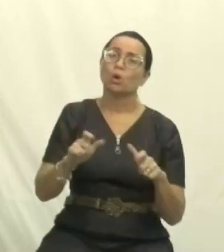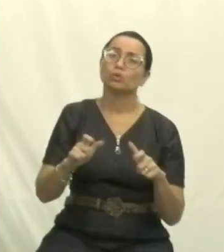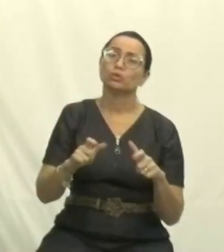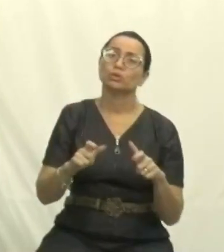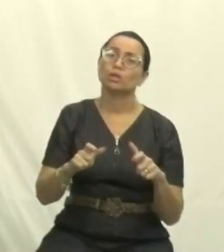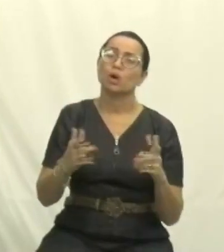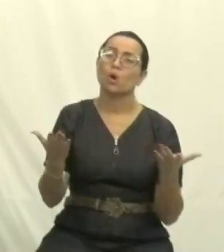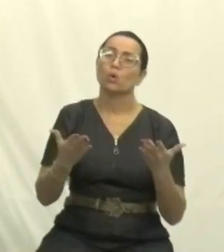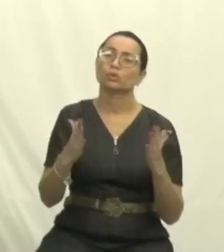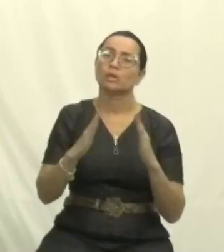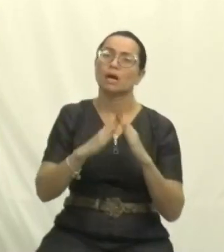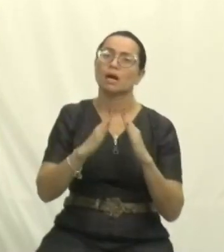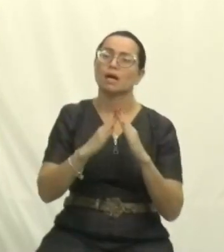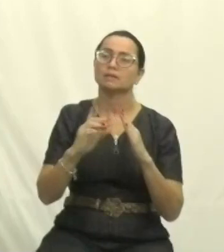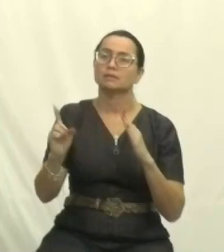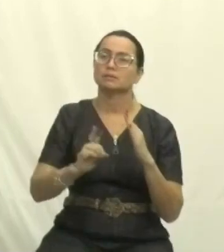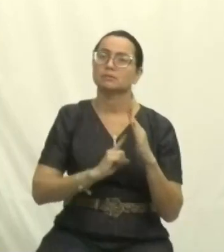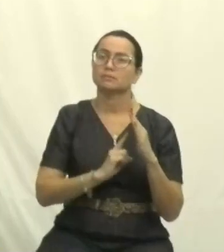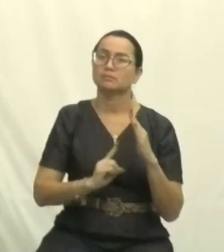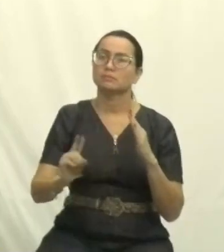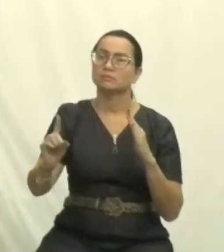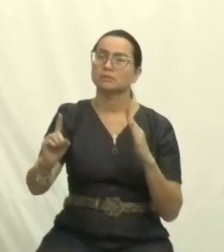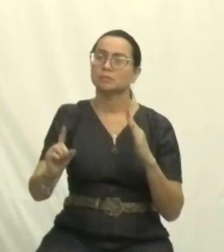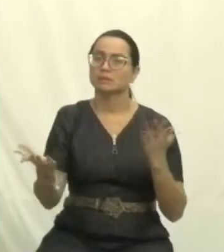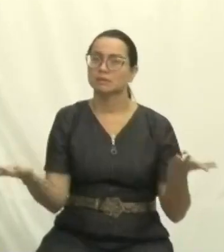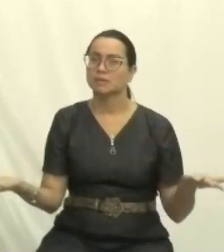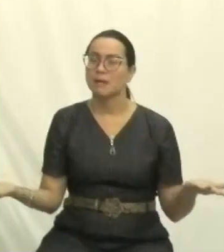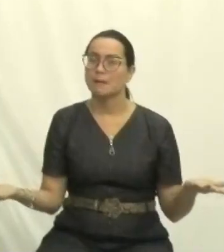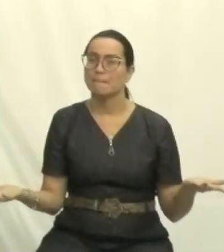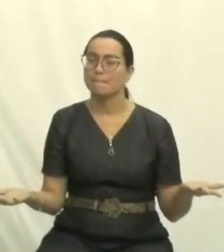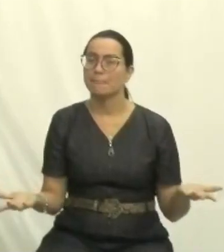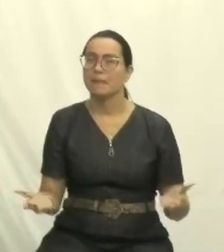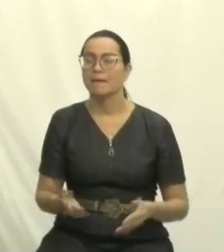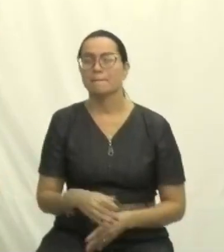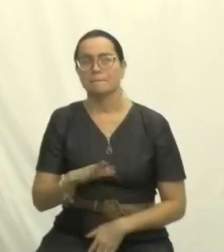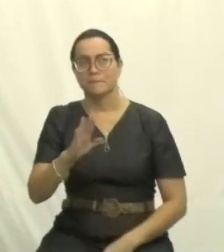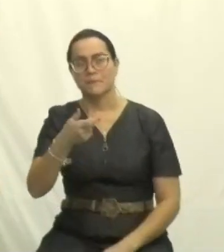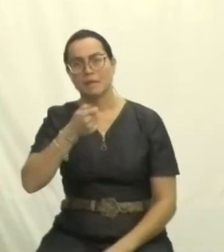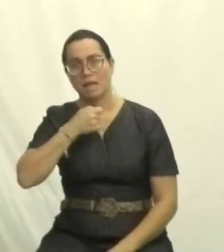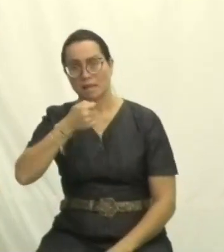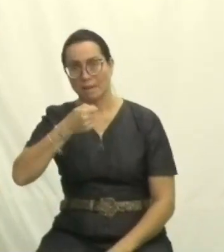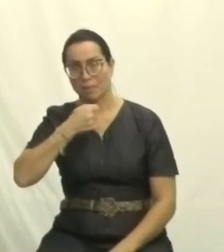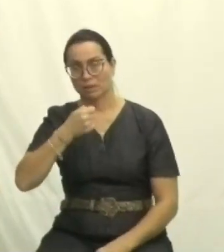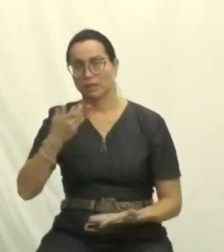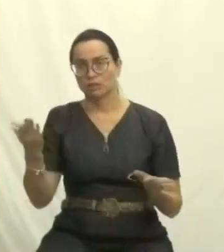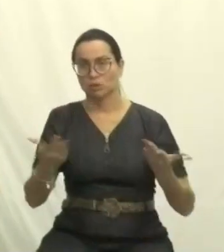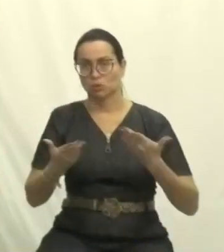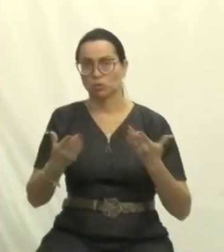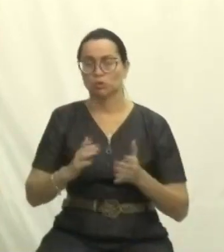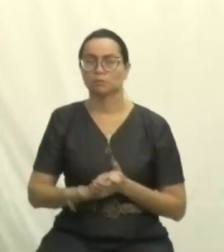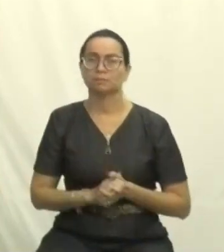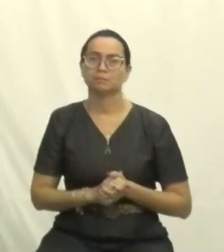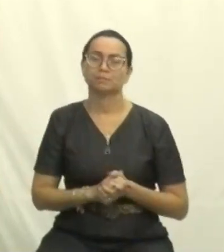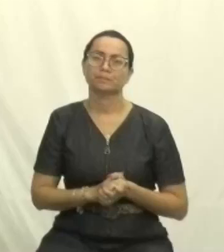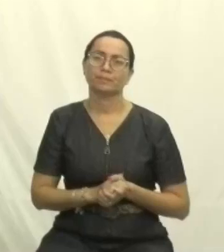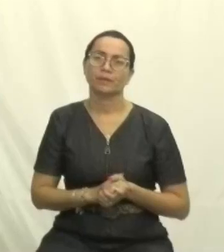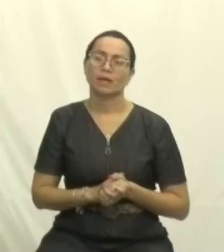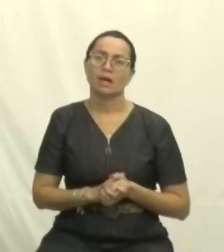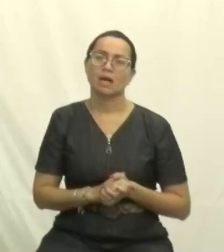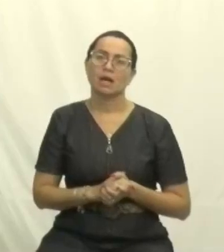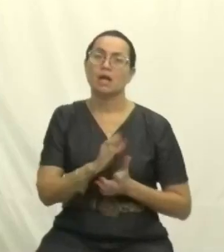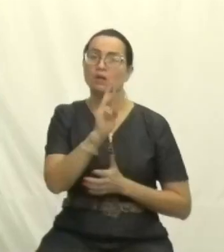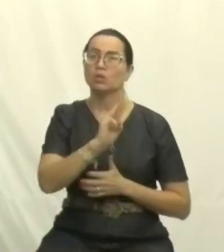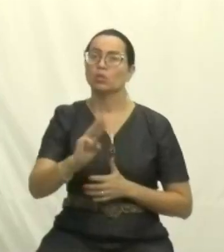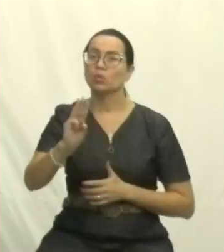a casa de passagem. Na entrevista, na reportagem que está no portal NG Plus hoje, o próprio secretário de assistência